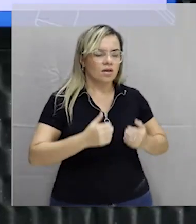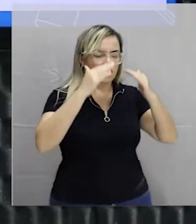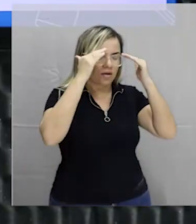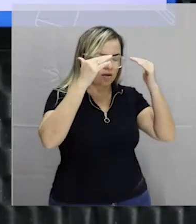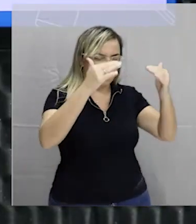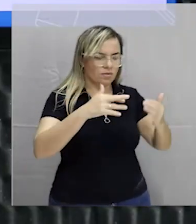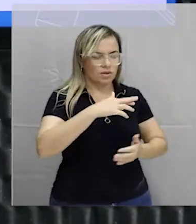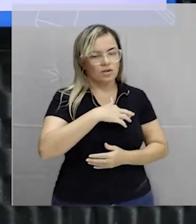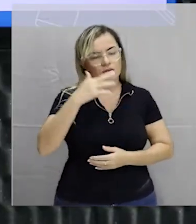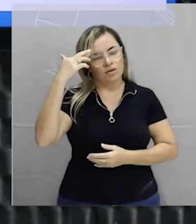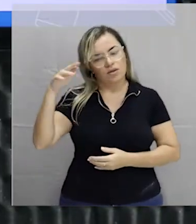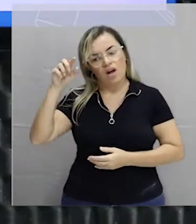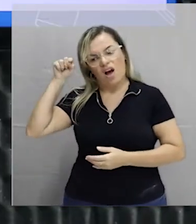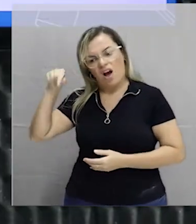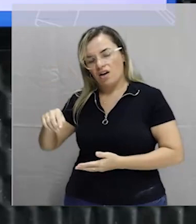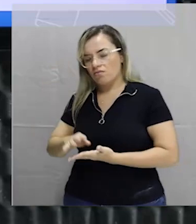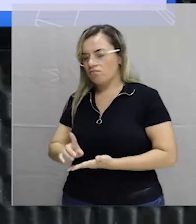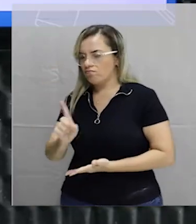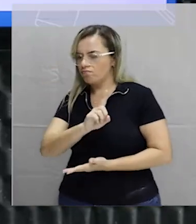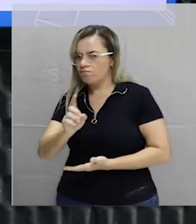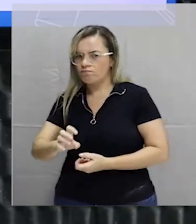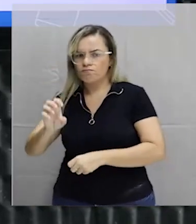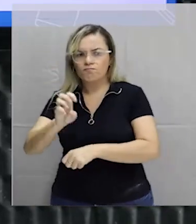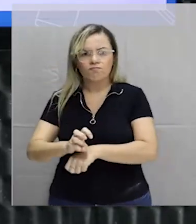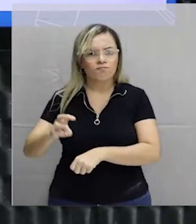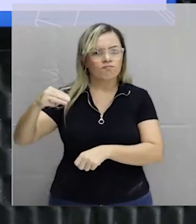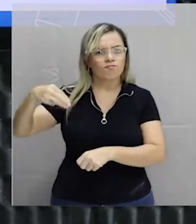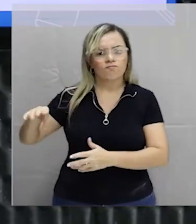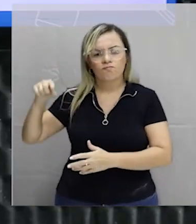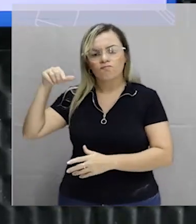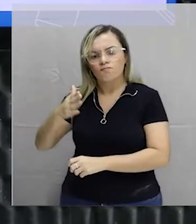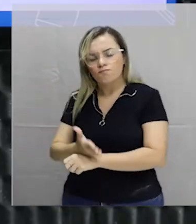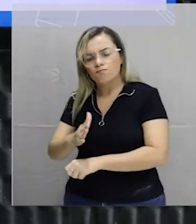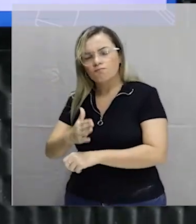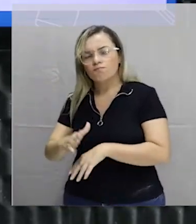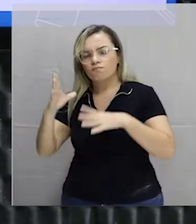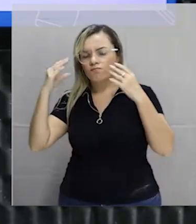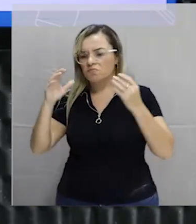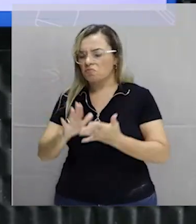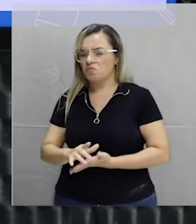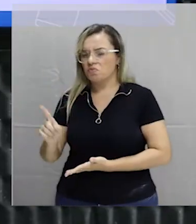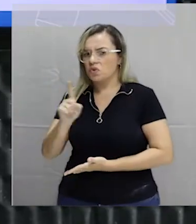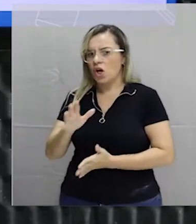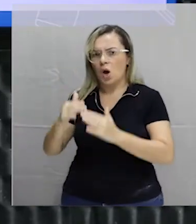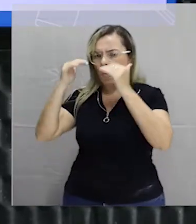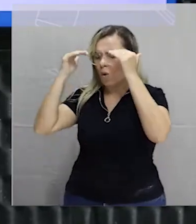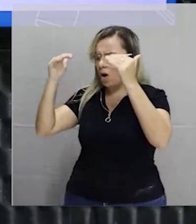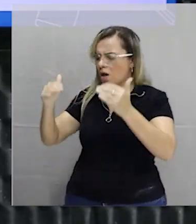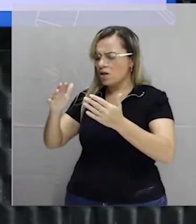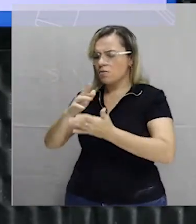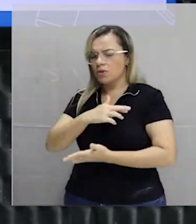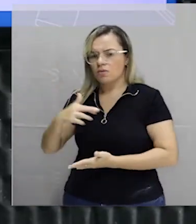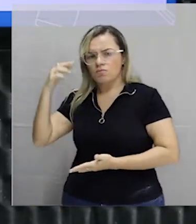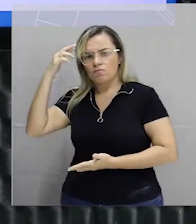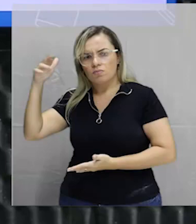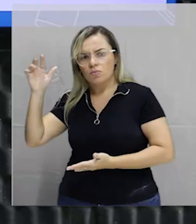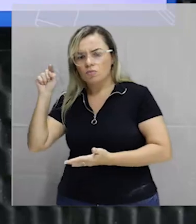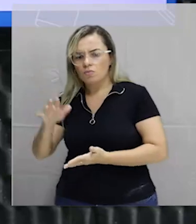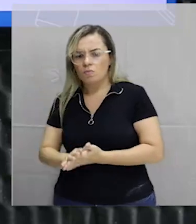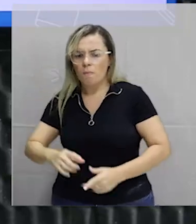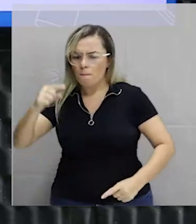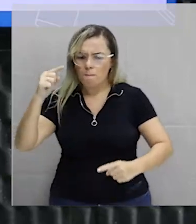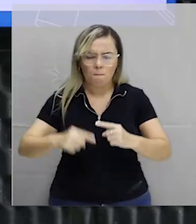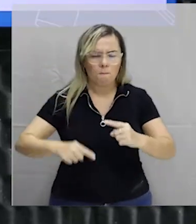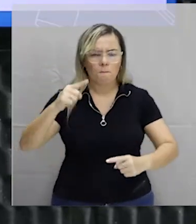não. Os holandeses, eles vão praticar a intolerância religiosa, proibindo cultos como,